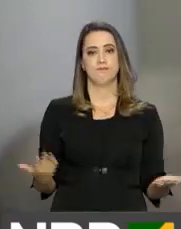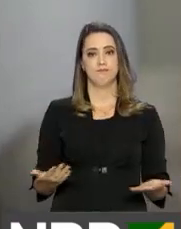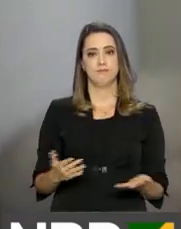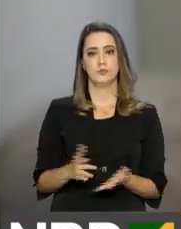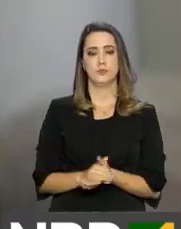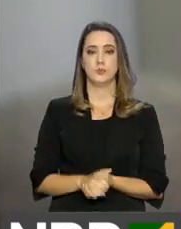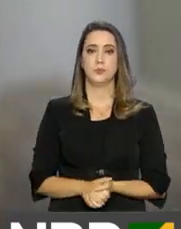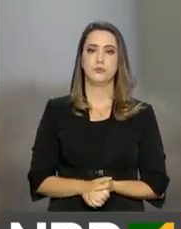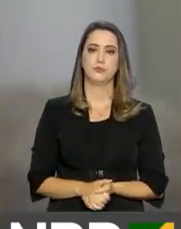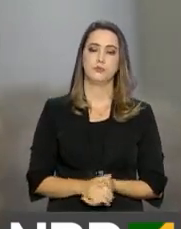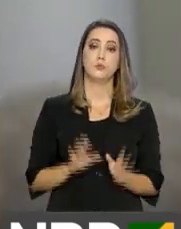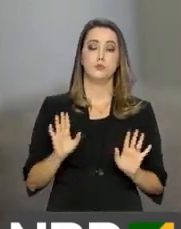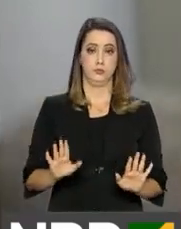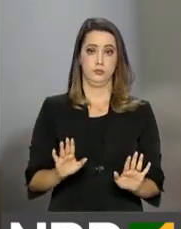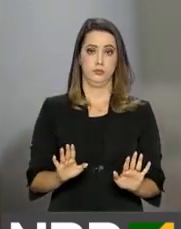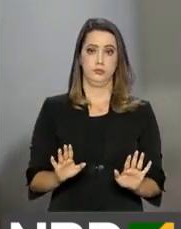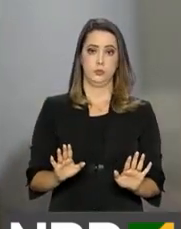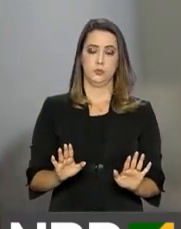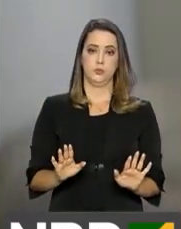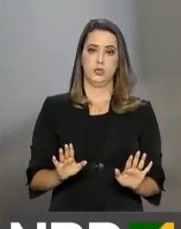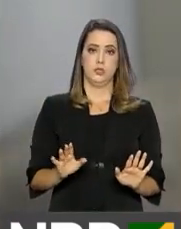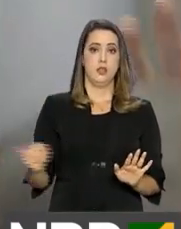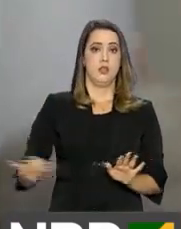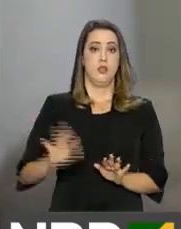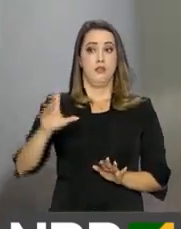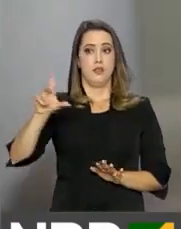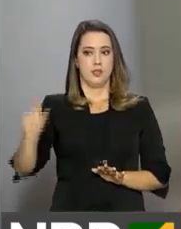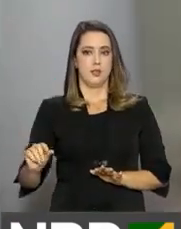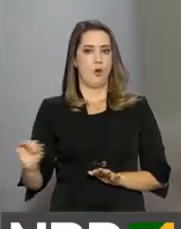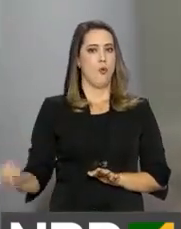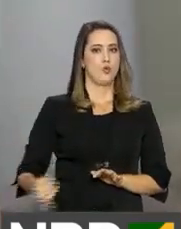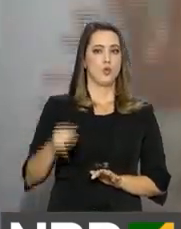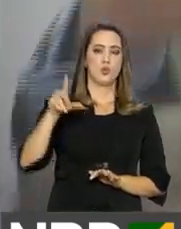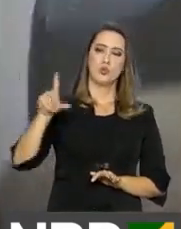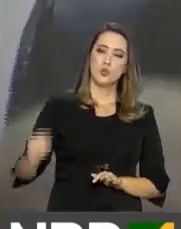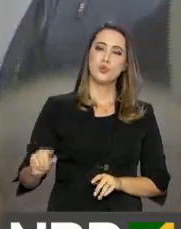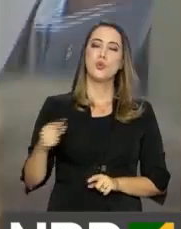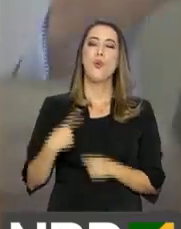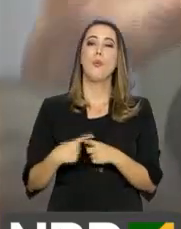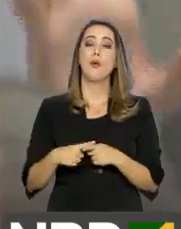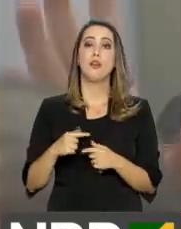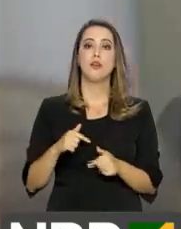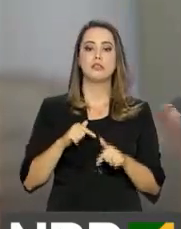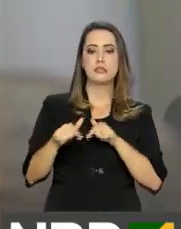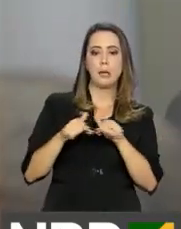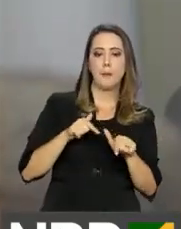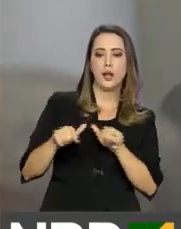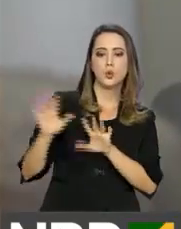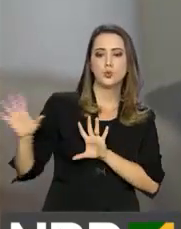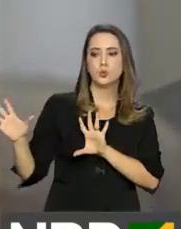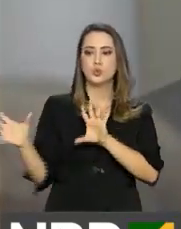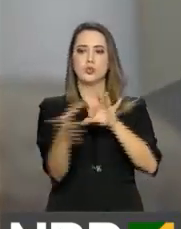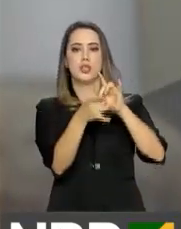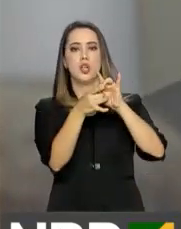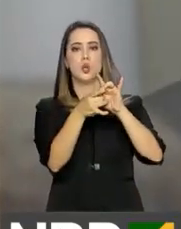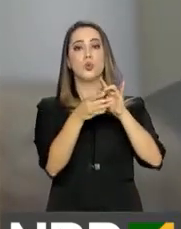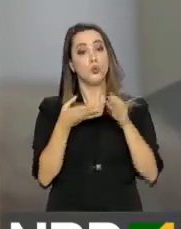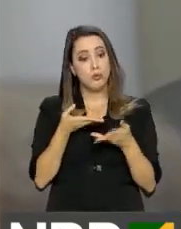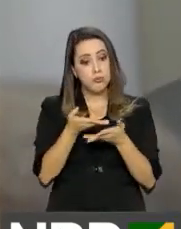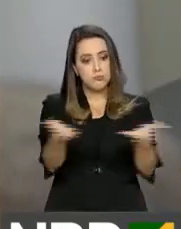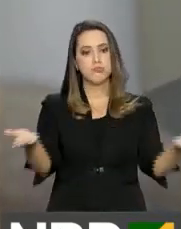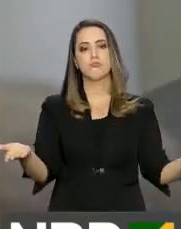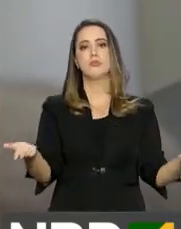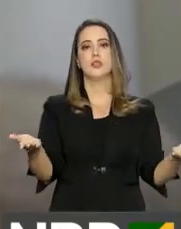verdade? Mas a inflação caiu, os juros caíram por causa dessa atividade conjunta que eu estou descrevendo aos